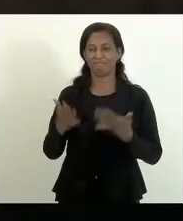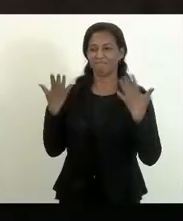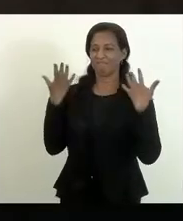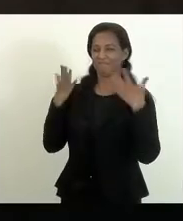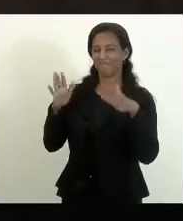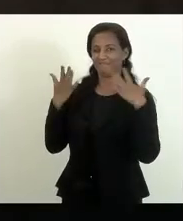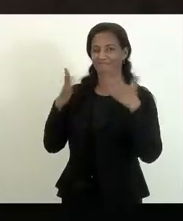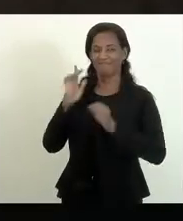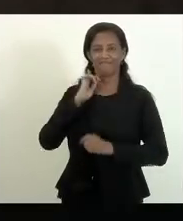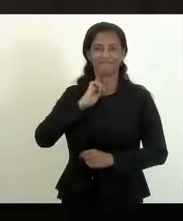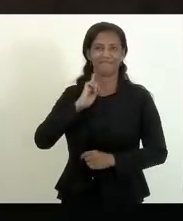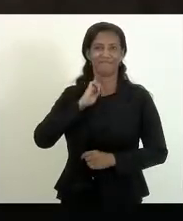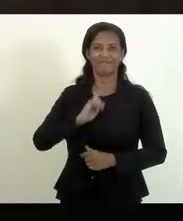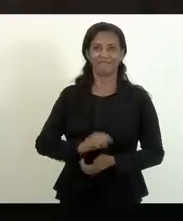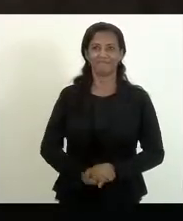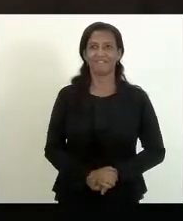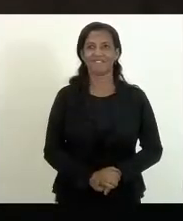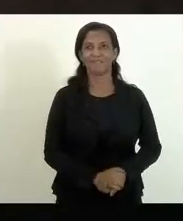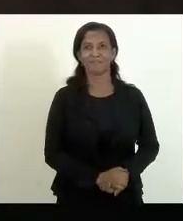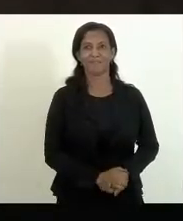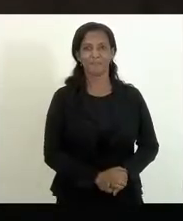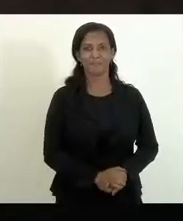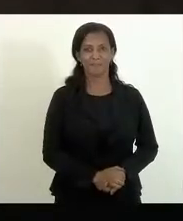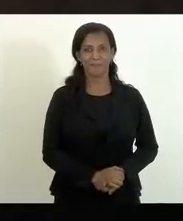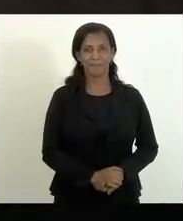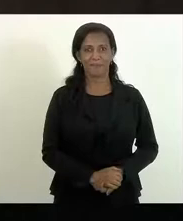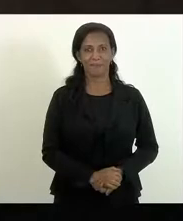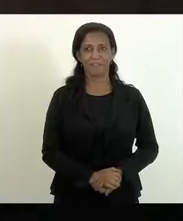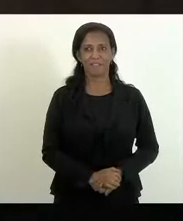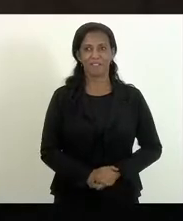saudações, rubro-negras. Falta pouco.